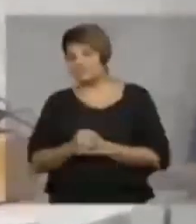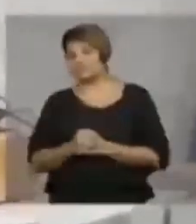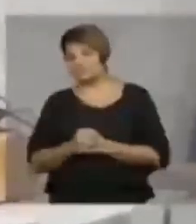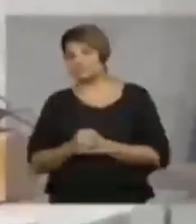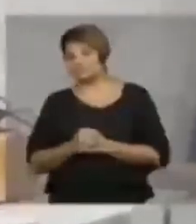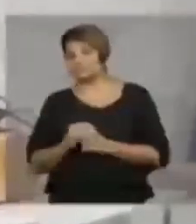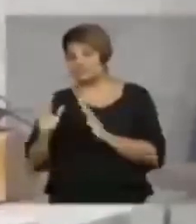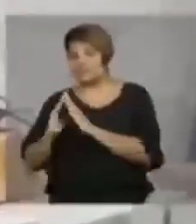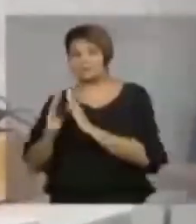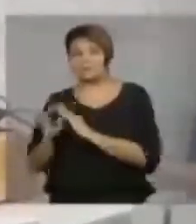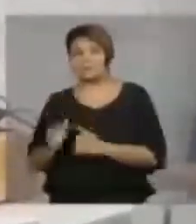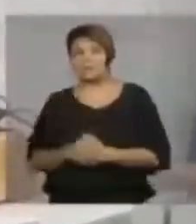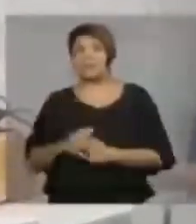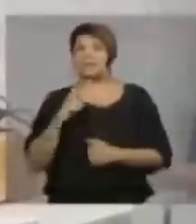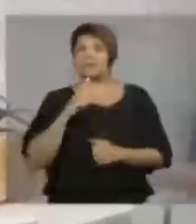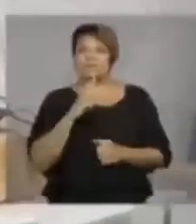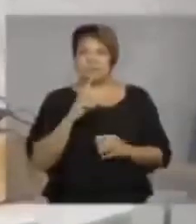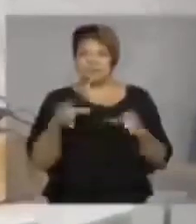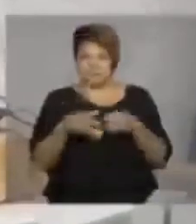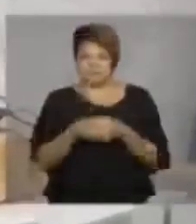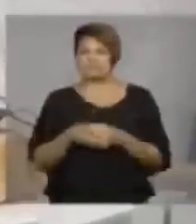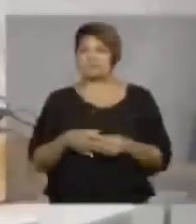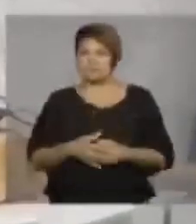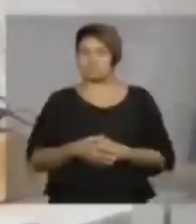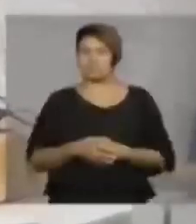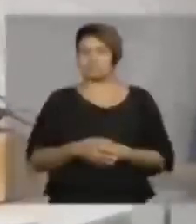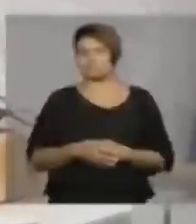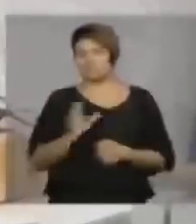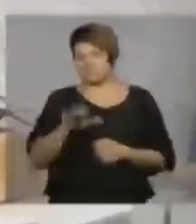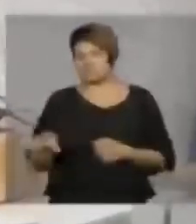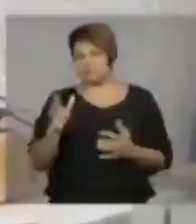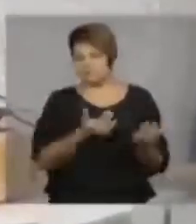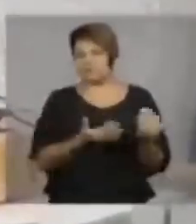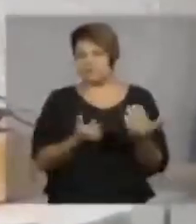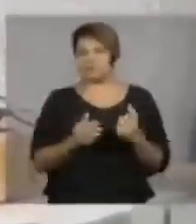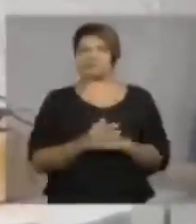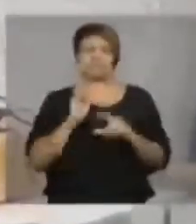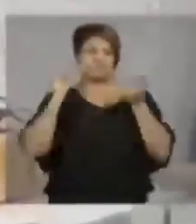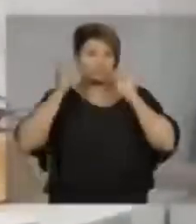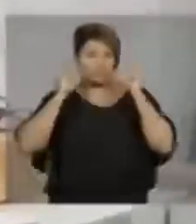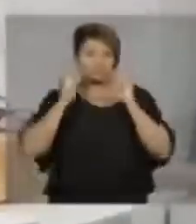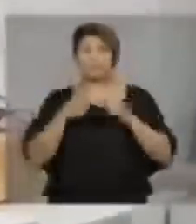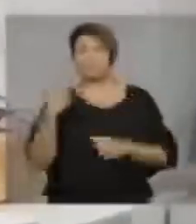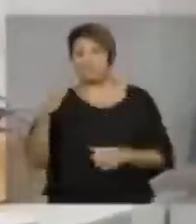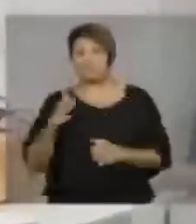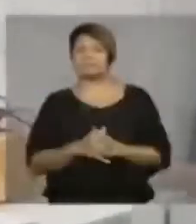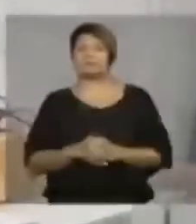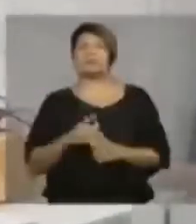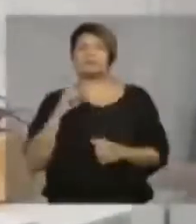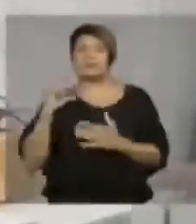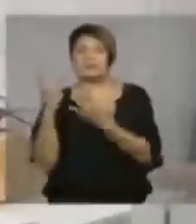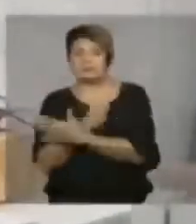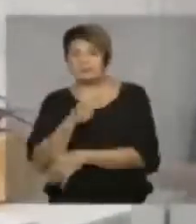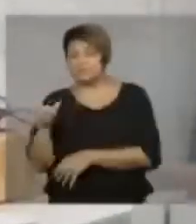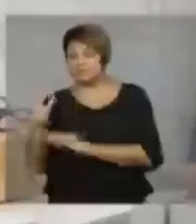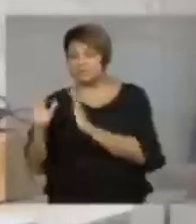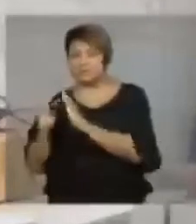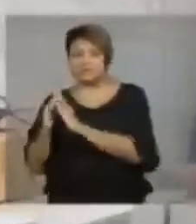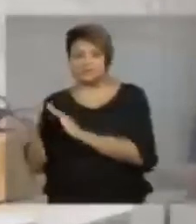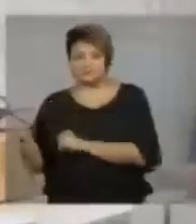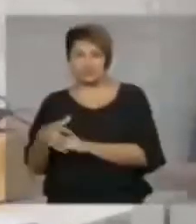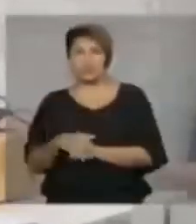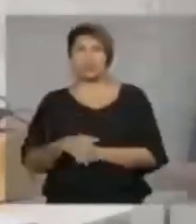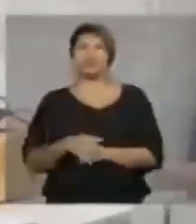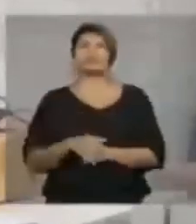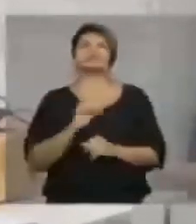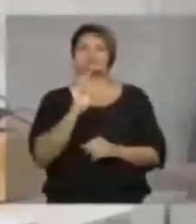esse ano, nós tivemos mais de uma reunião, o vereador Paulo Frange, que é da área, conhece bem, falando sobre acidentes domésticos, porque muito se falou sobre